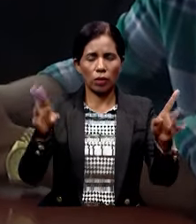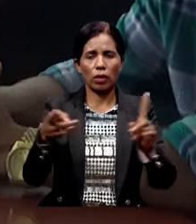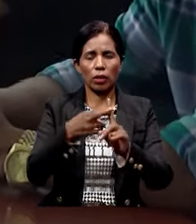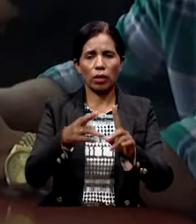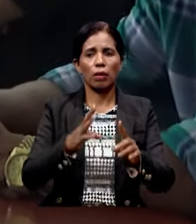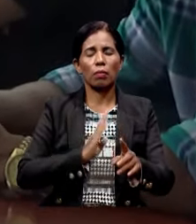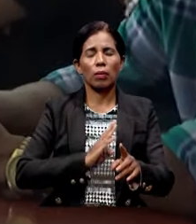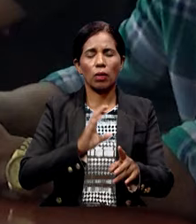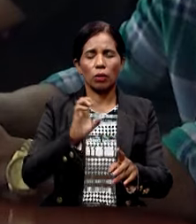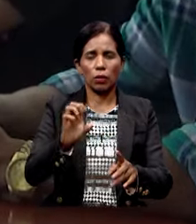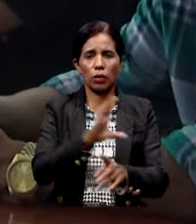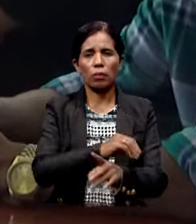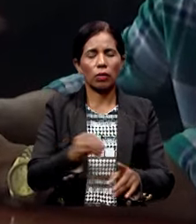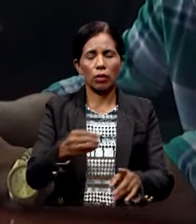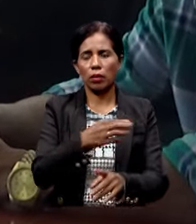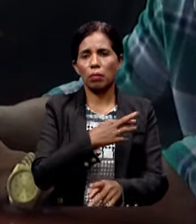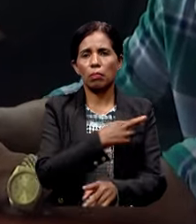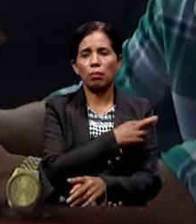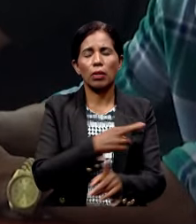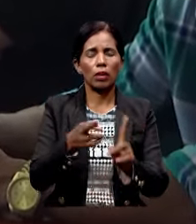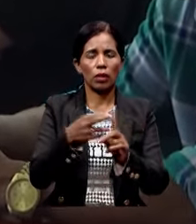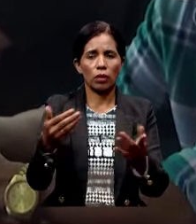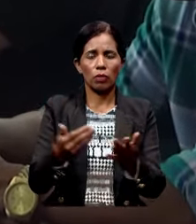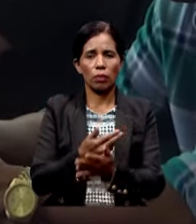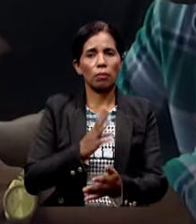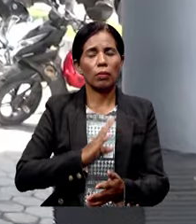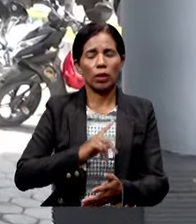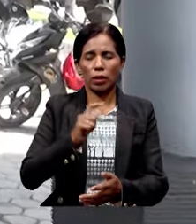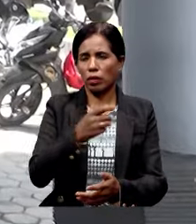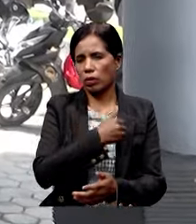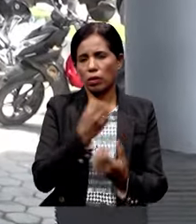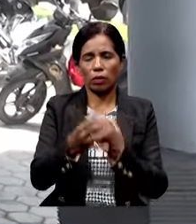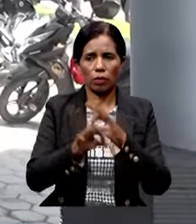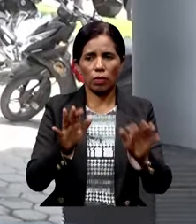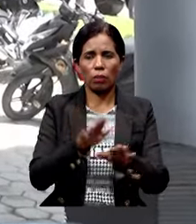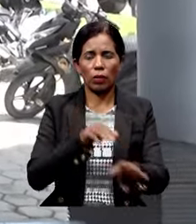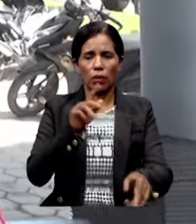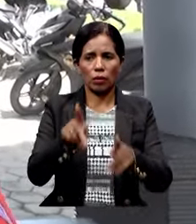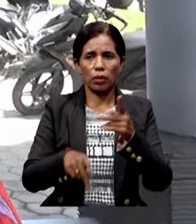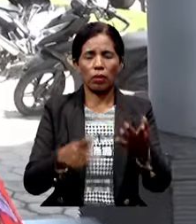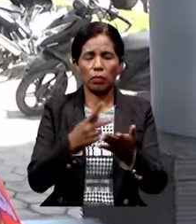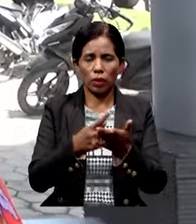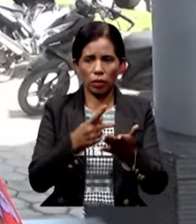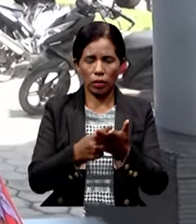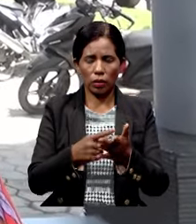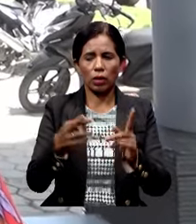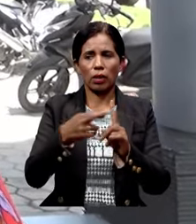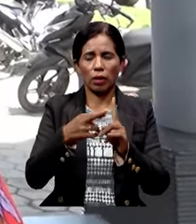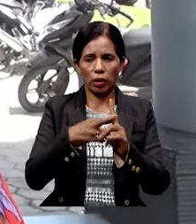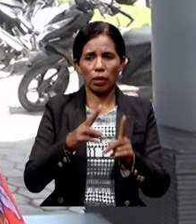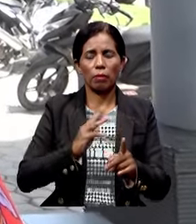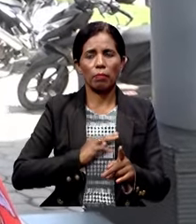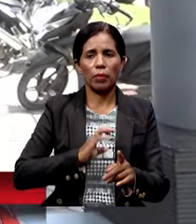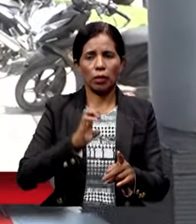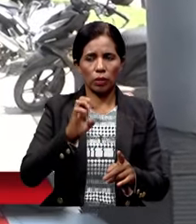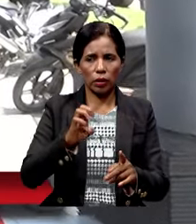também cemitério Fong Metinaru, se da Ucremata. Convido a comunidade afetada, será o projeto alargamento do cemitério Bekusi.